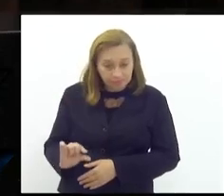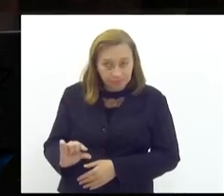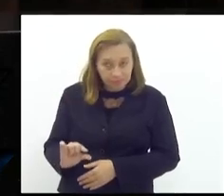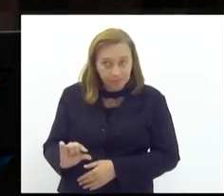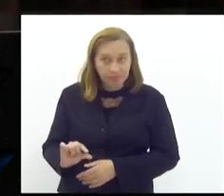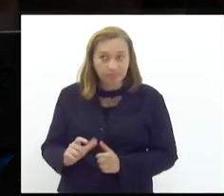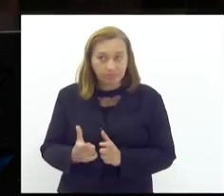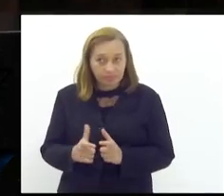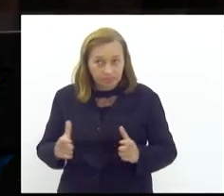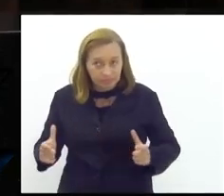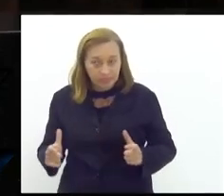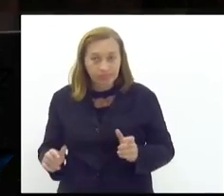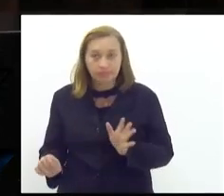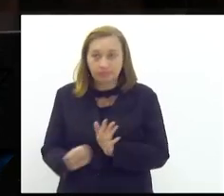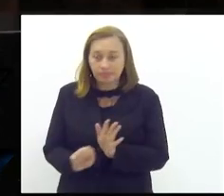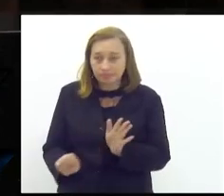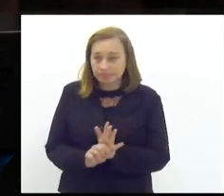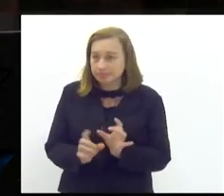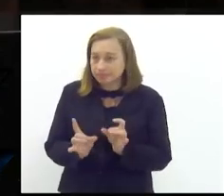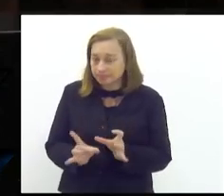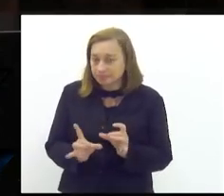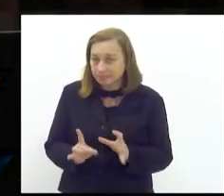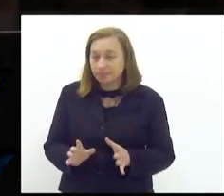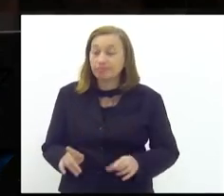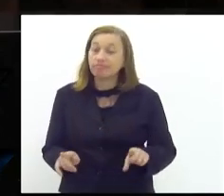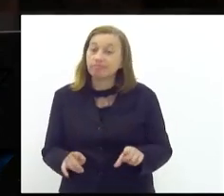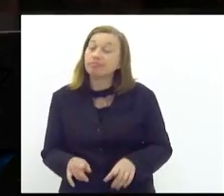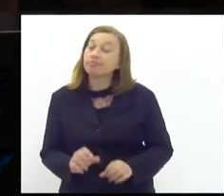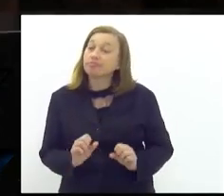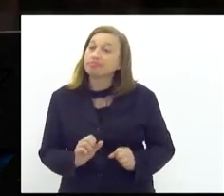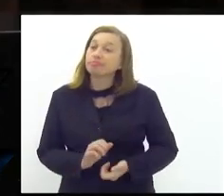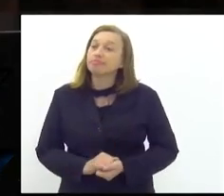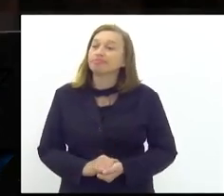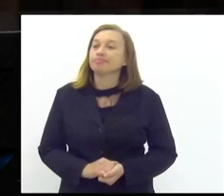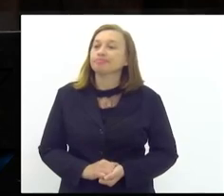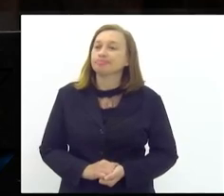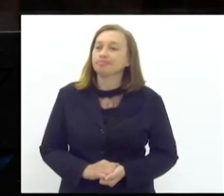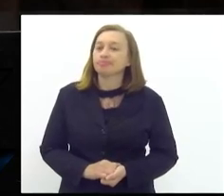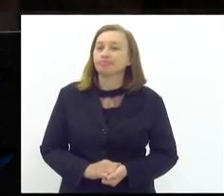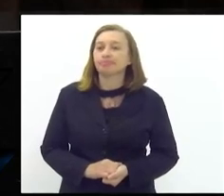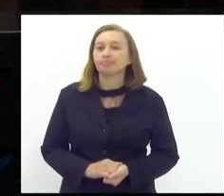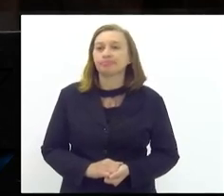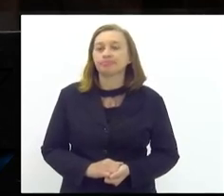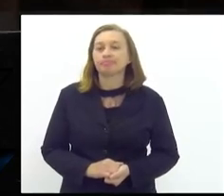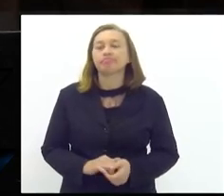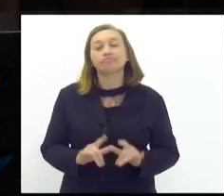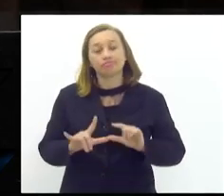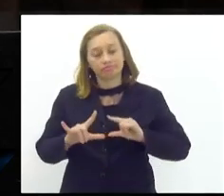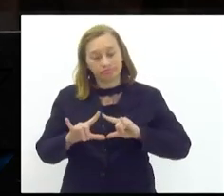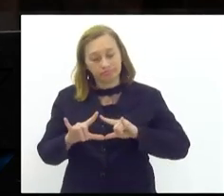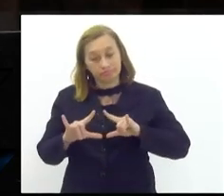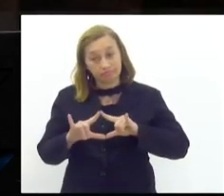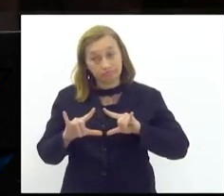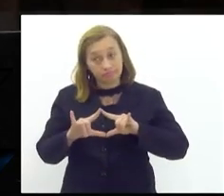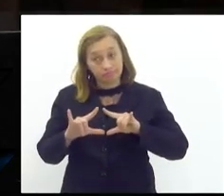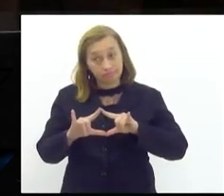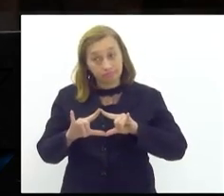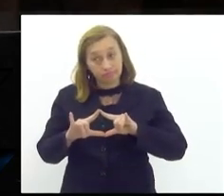intensidade das mesmas o mesmo diz respeito à milícia